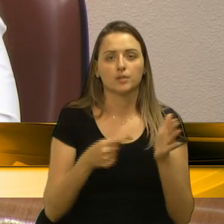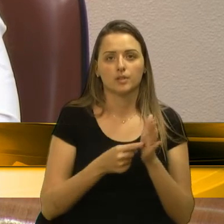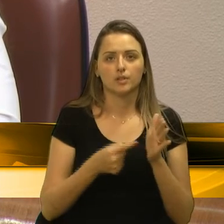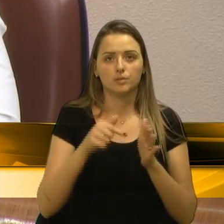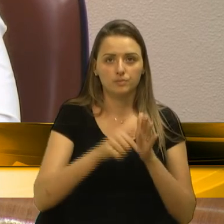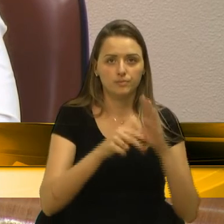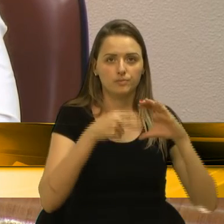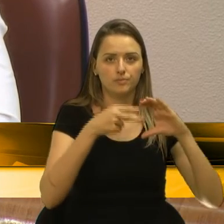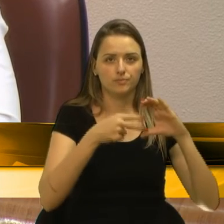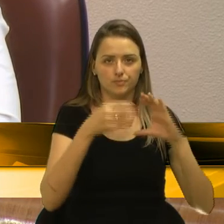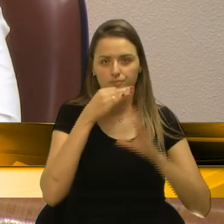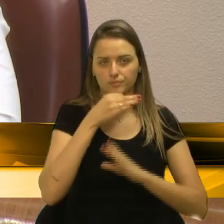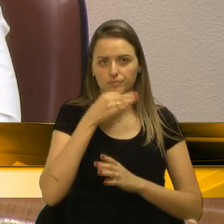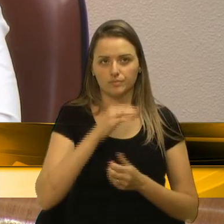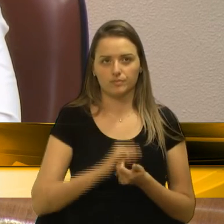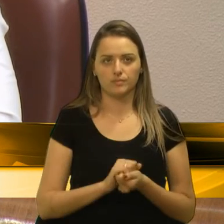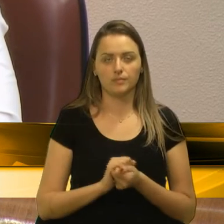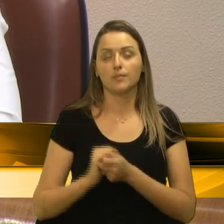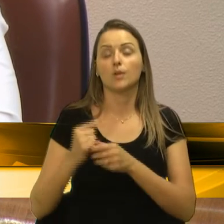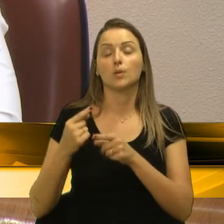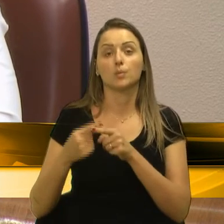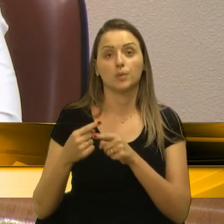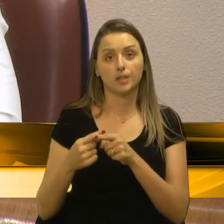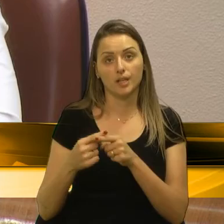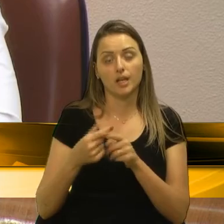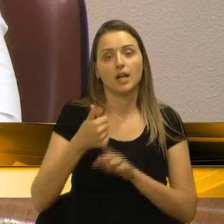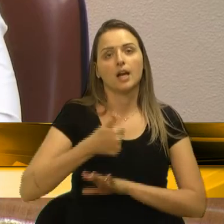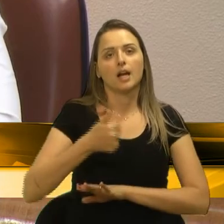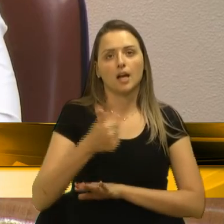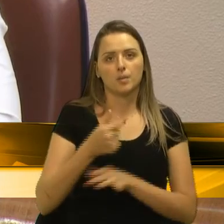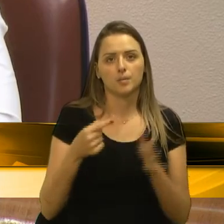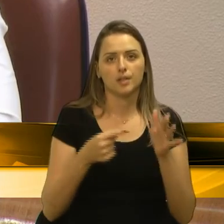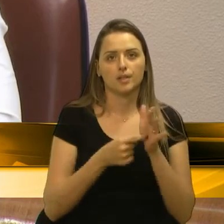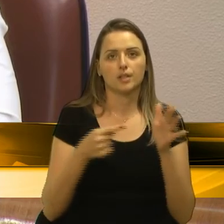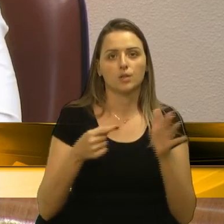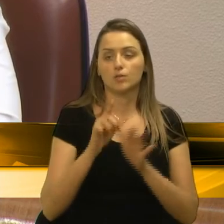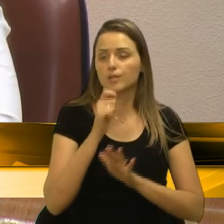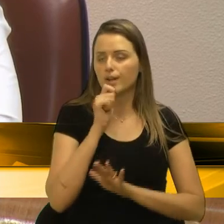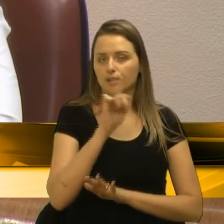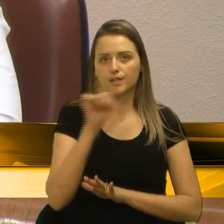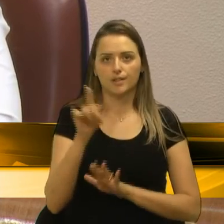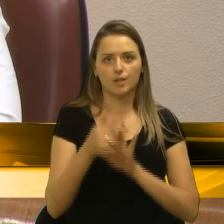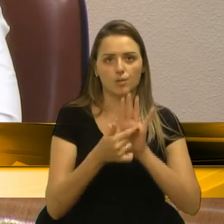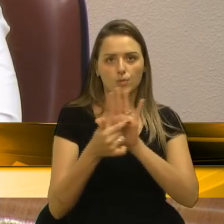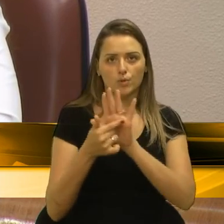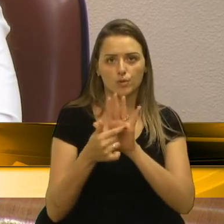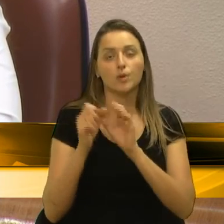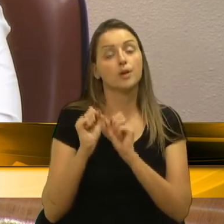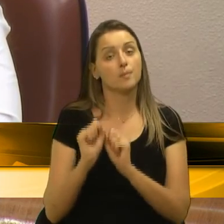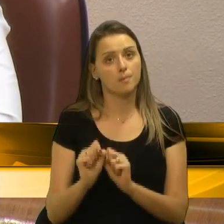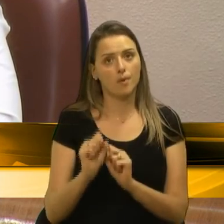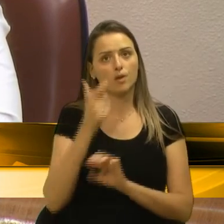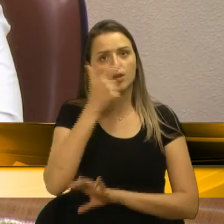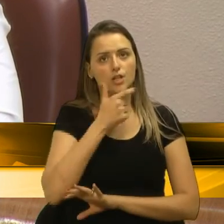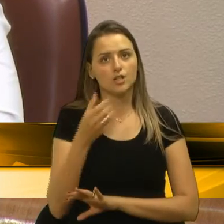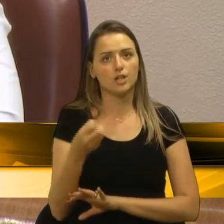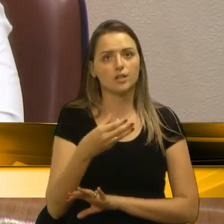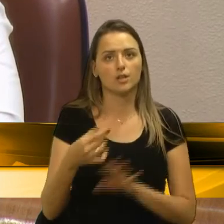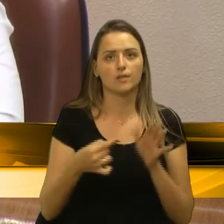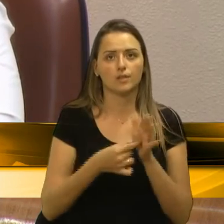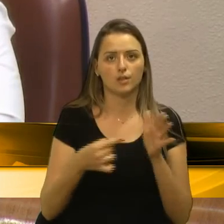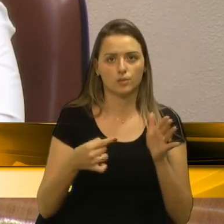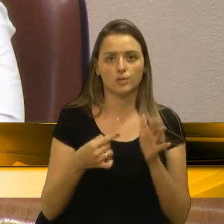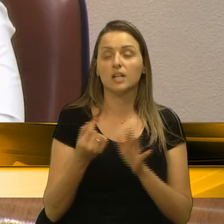Câmara Municipal, pois, neste caso, a primeira denúncia sequer foi apreciada e o aditamento pode ser considerado nova denúncia,